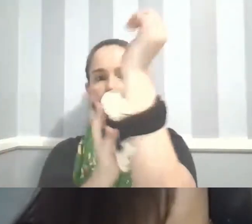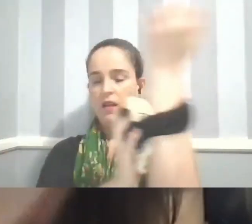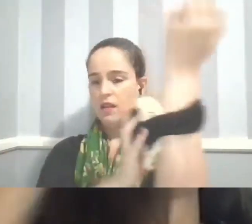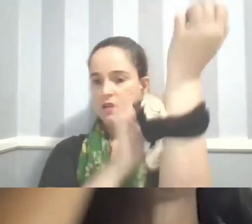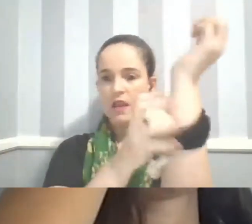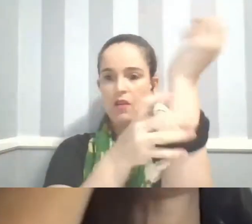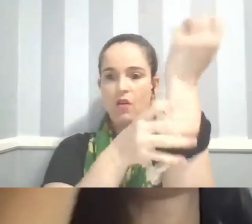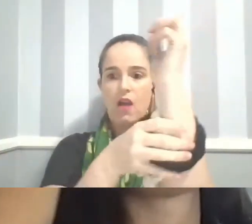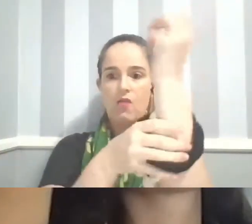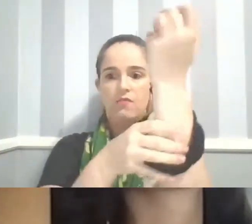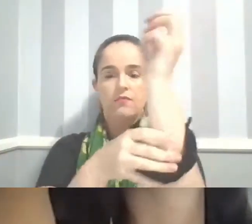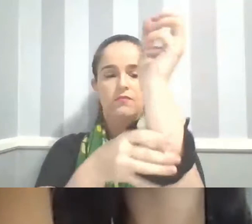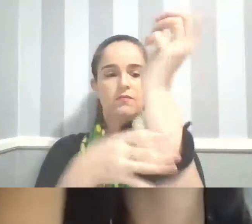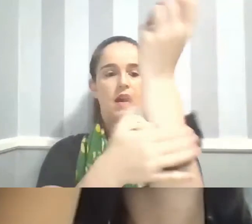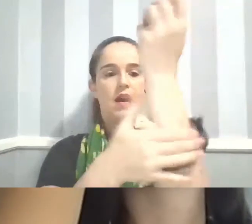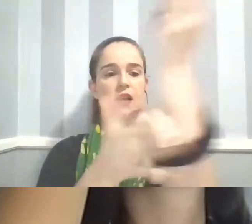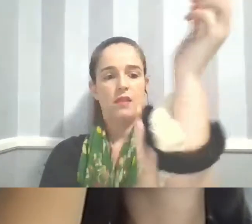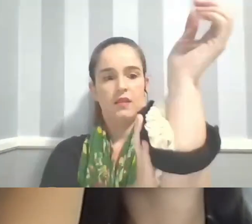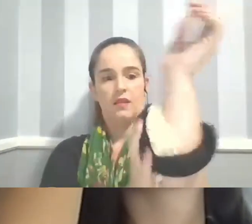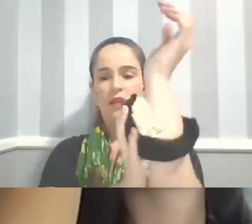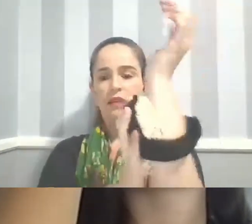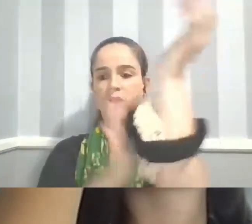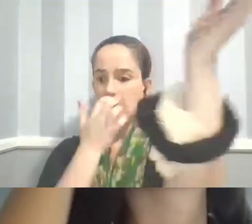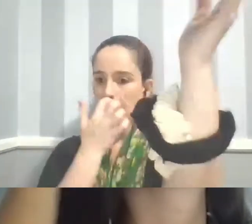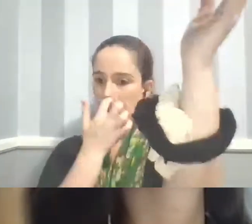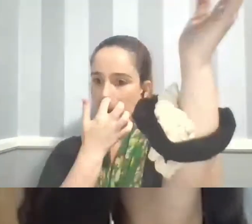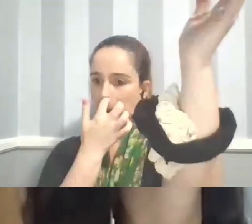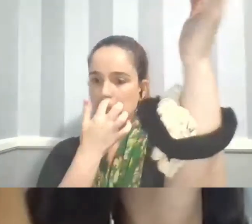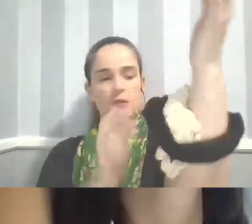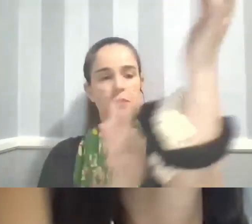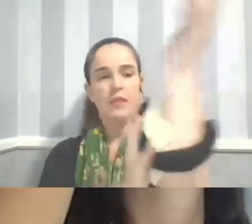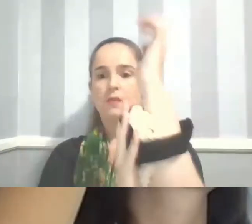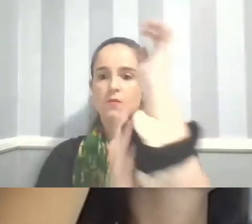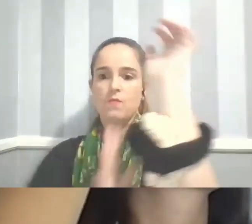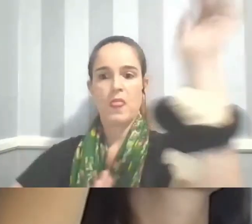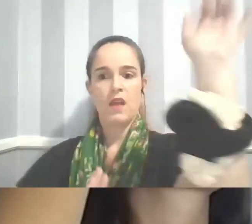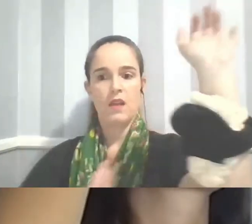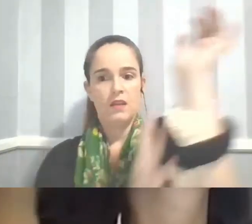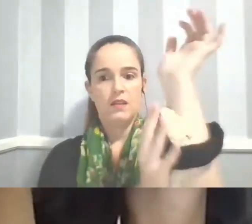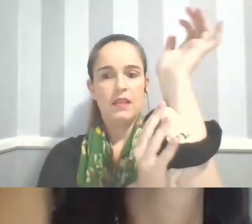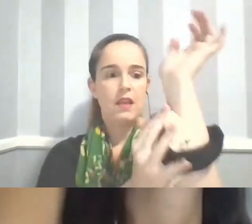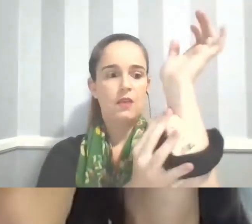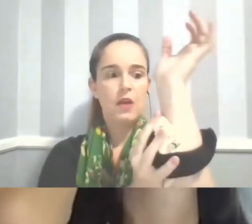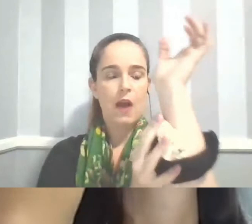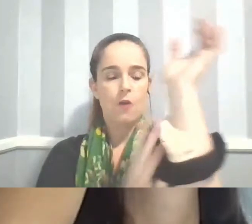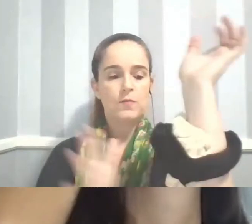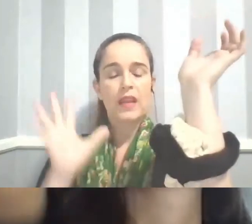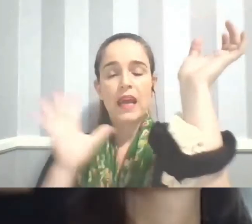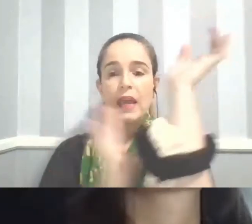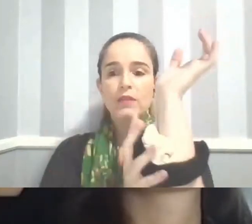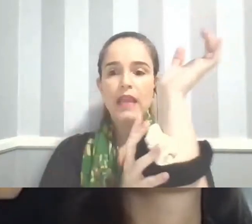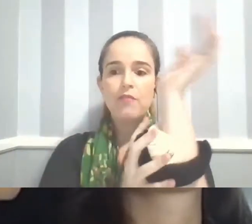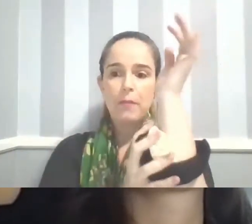pressão naquele local, tá? Então, eu fiz uma pressão naquele